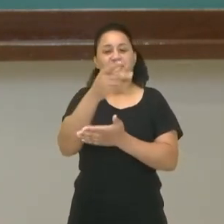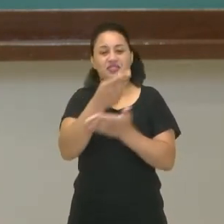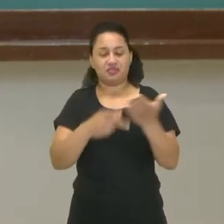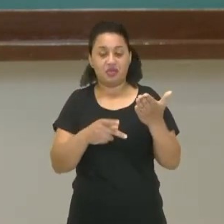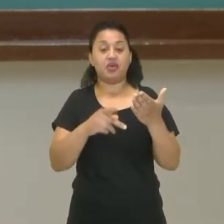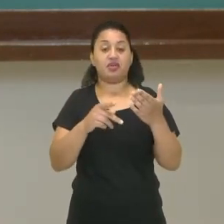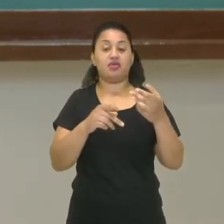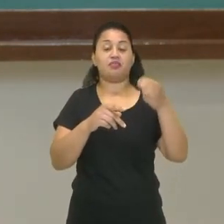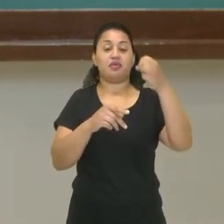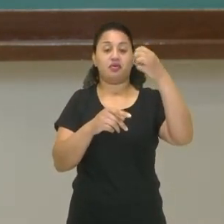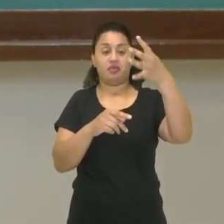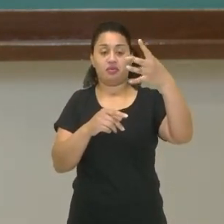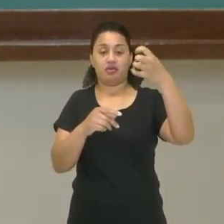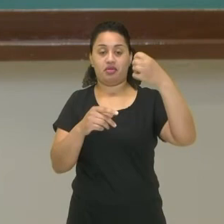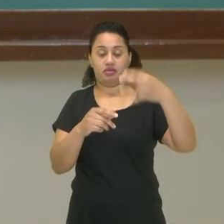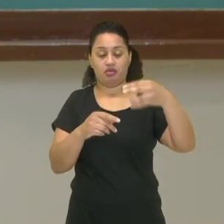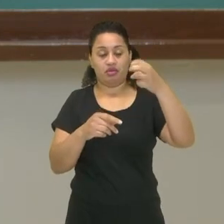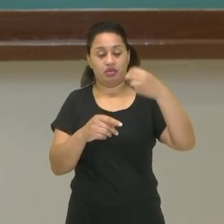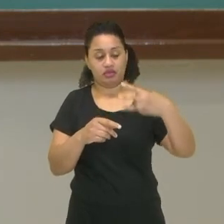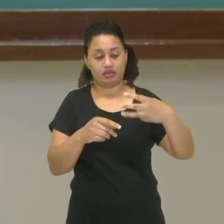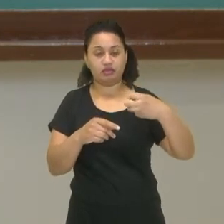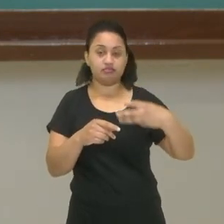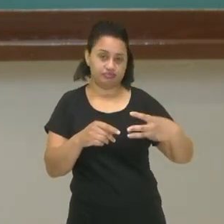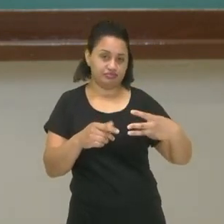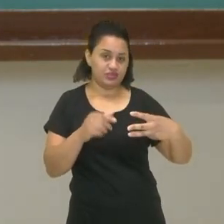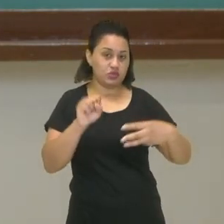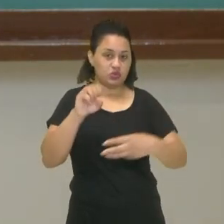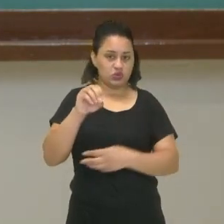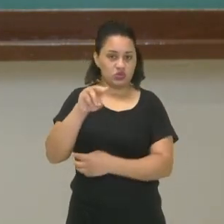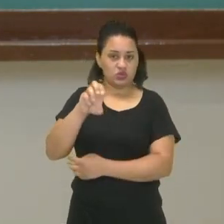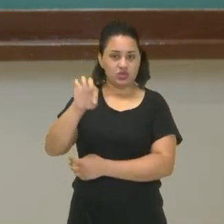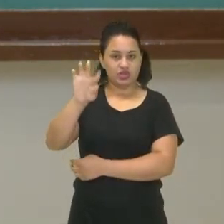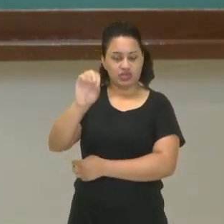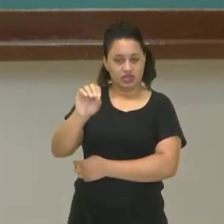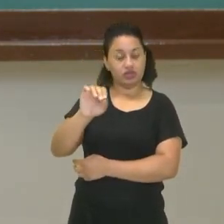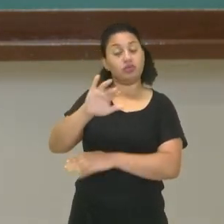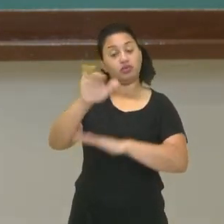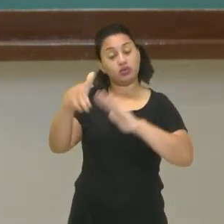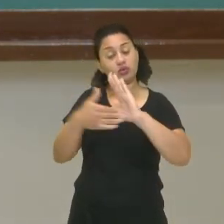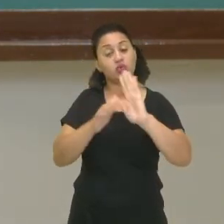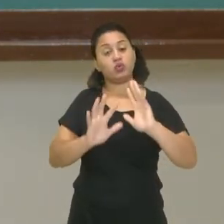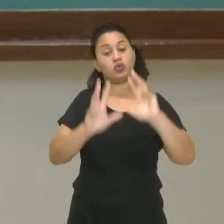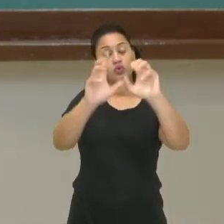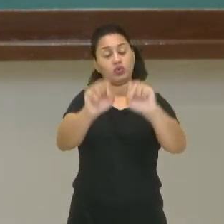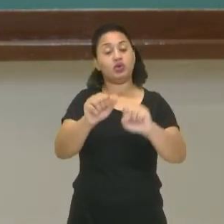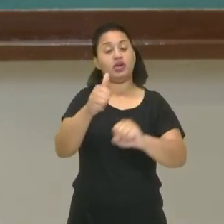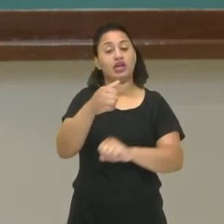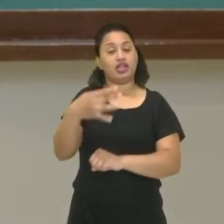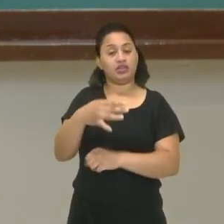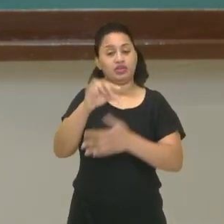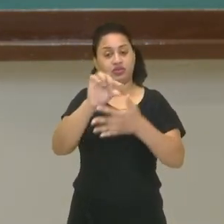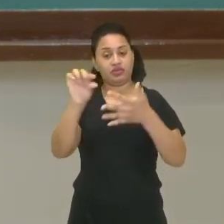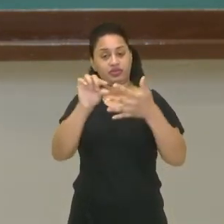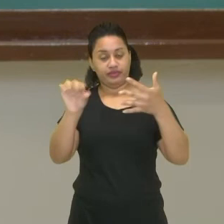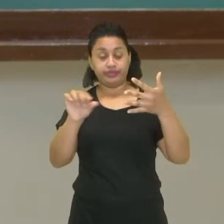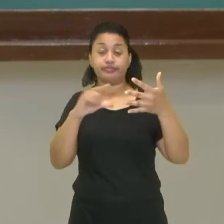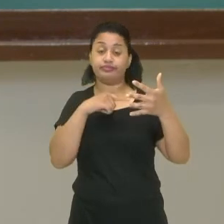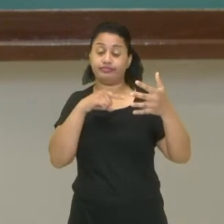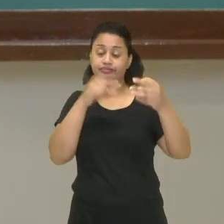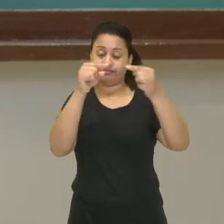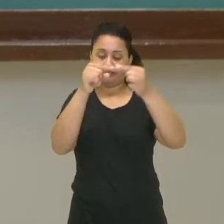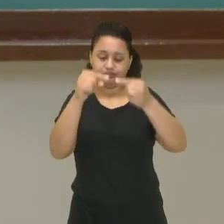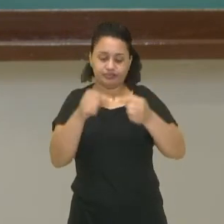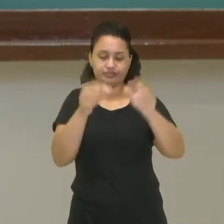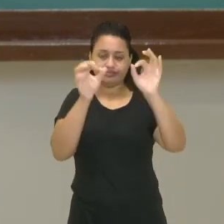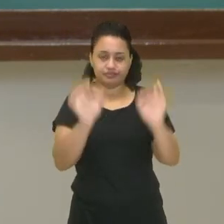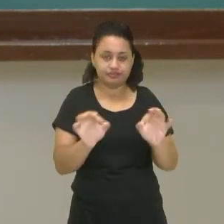fixa com dois quartetos e dois tercetos. Total geral, 14 versos, com rimas, né? E aí, o que